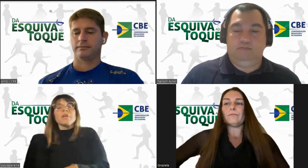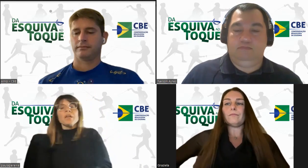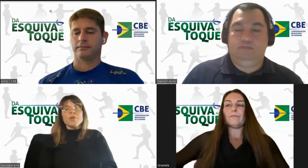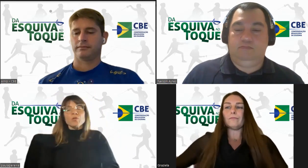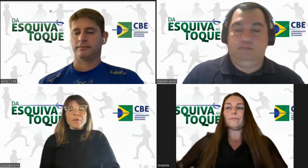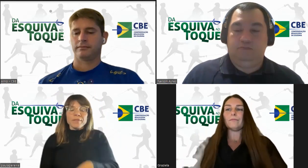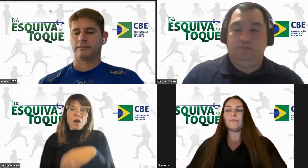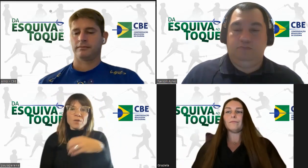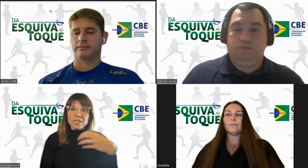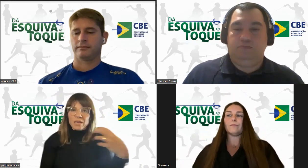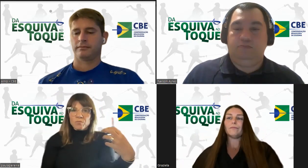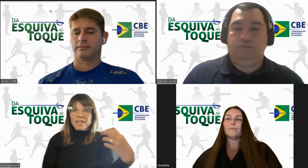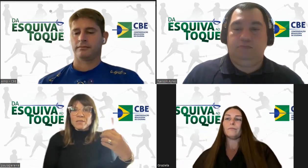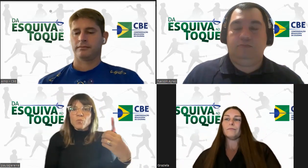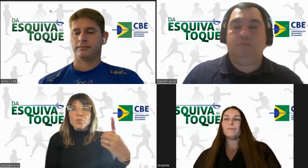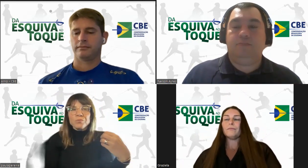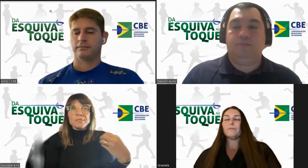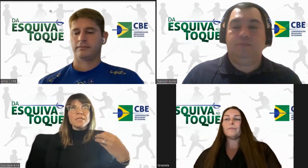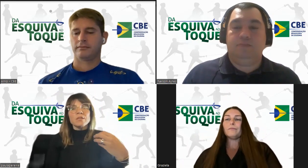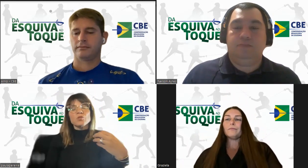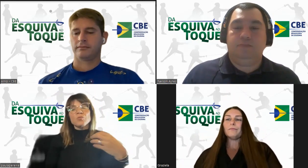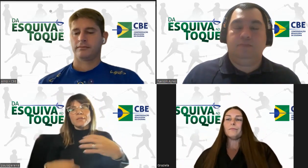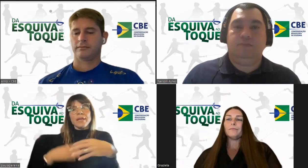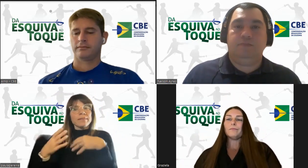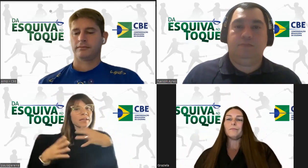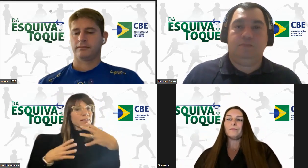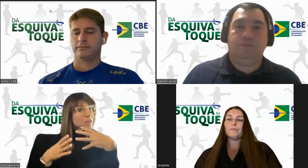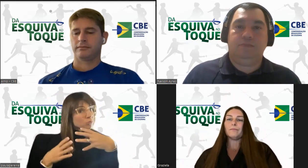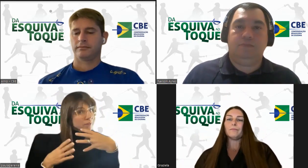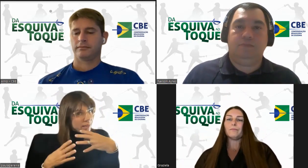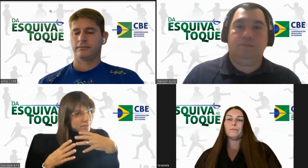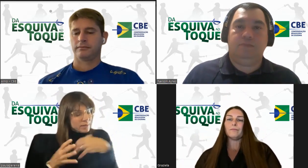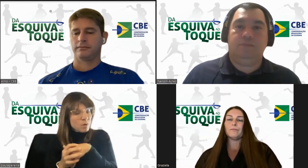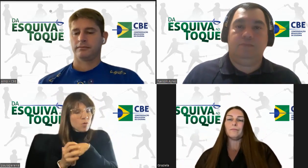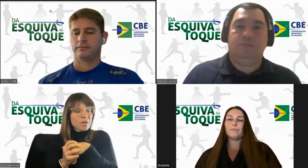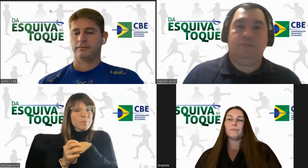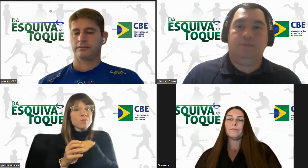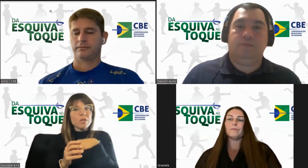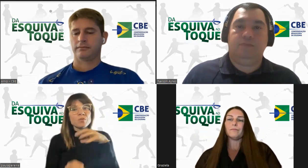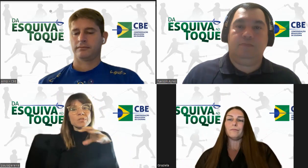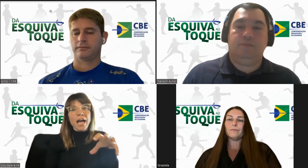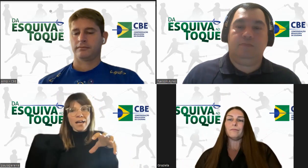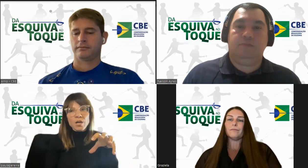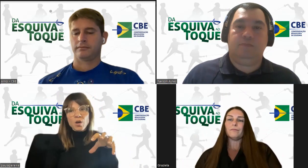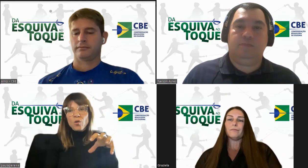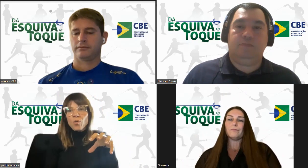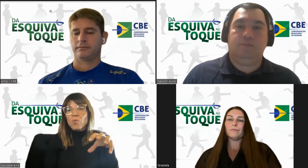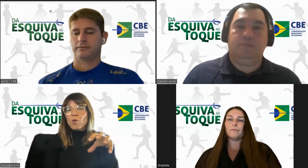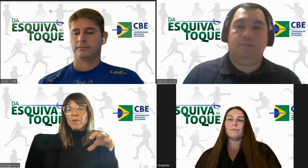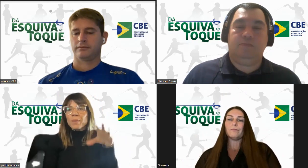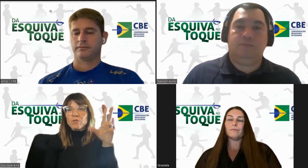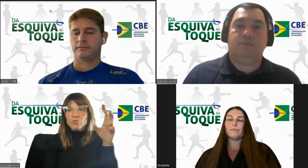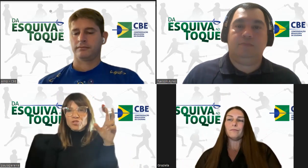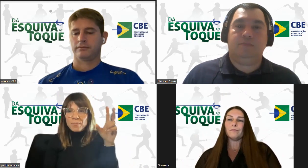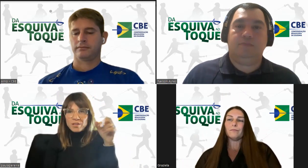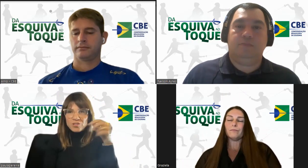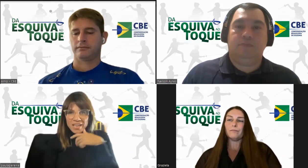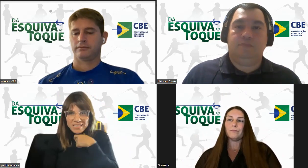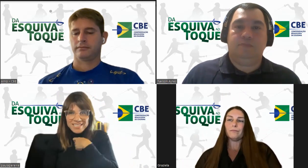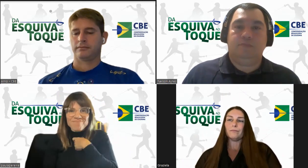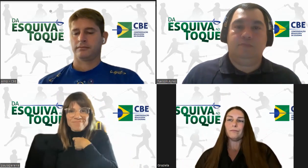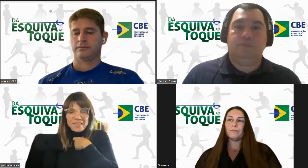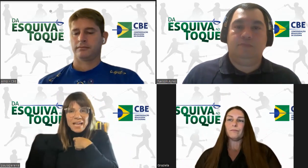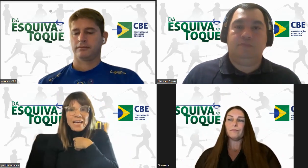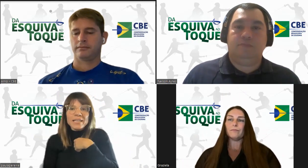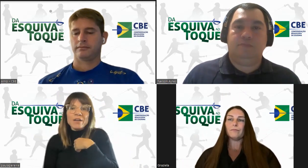é o treinamento mental Às vezes acontece muito assim de um atleta que ainda não tem nenhum acompanhamento ele buscar um acompanhamento de